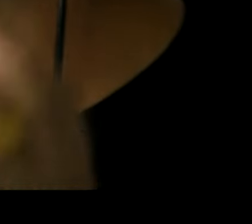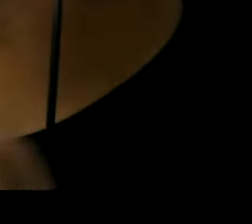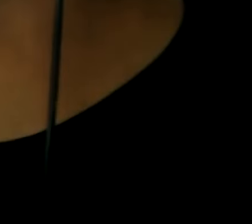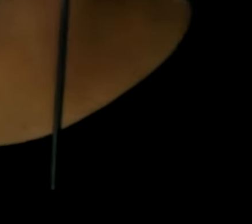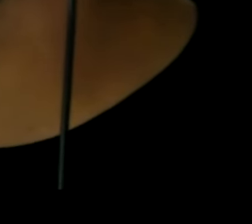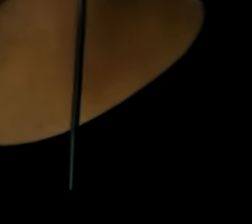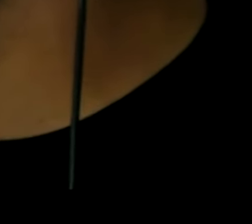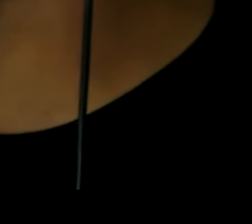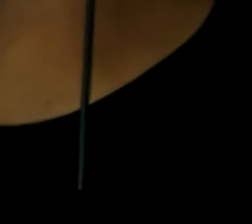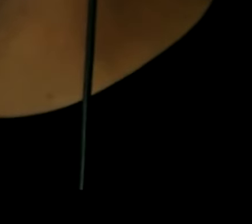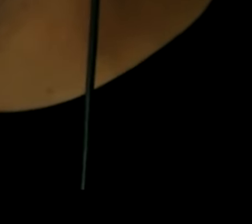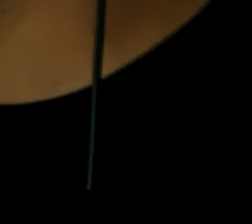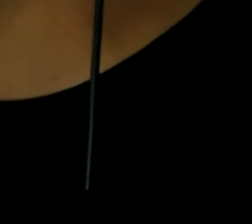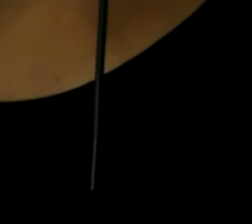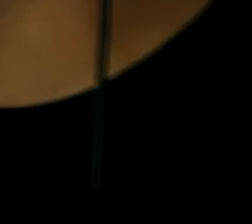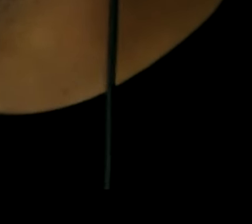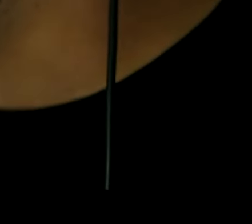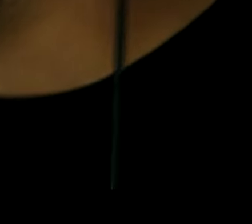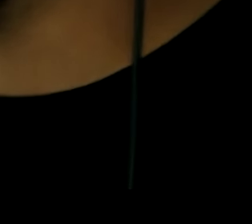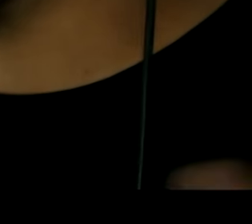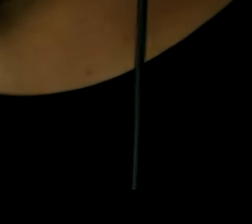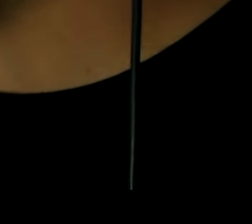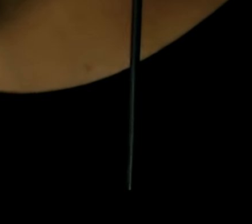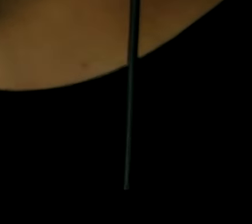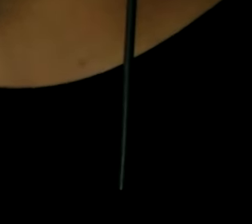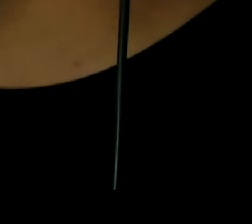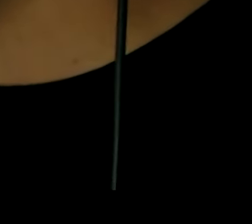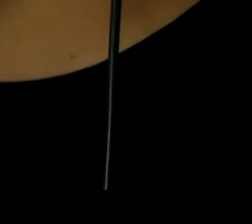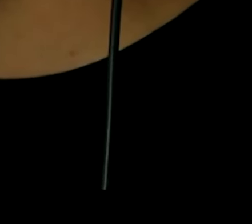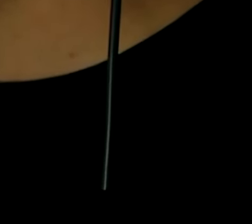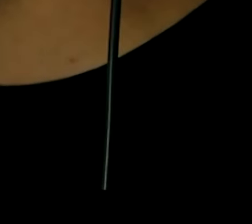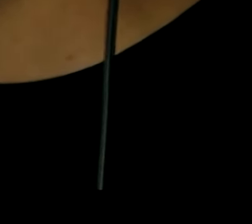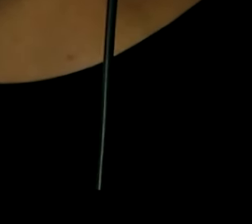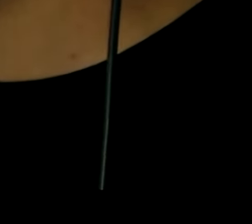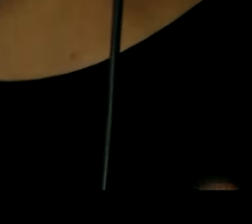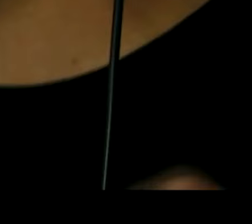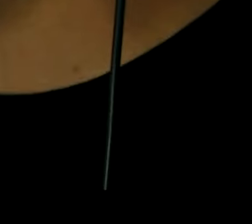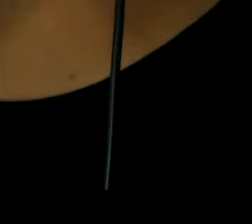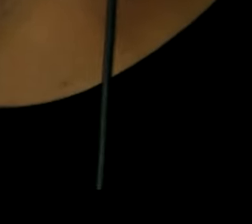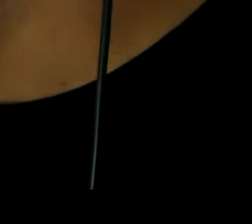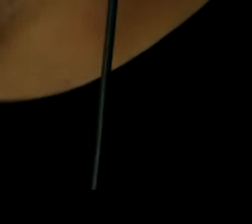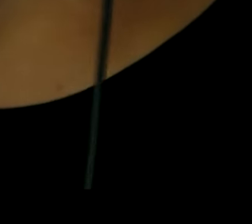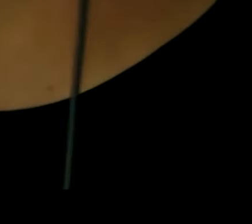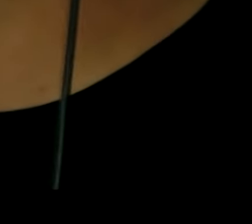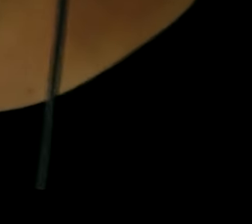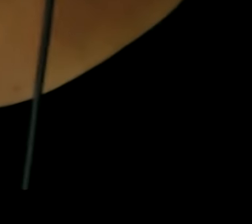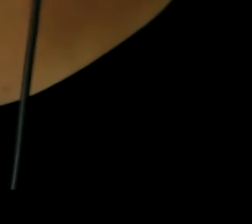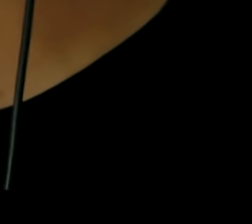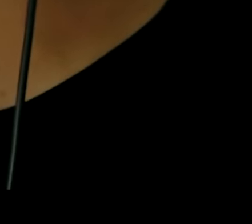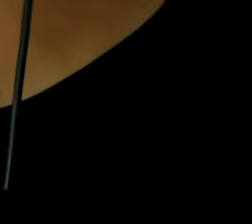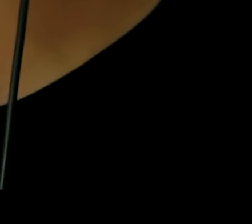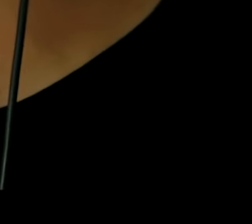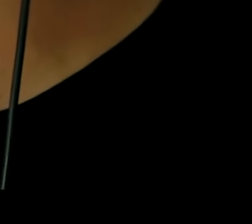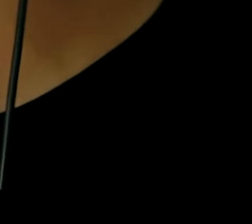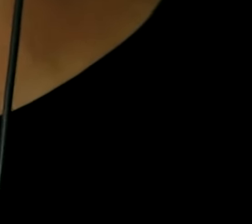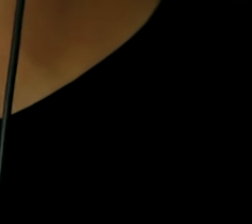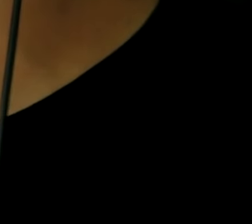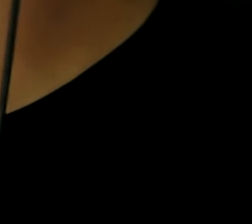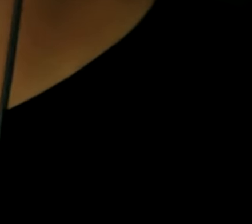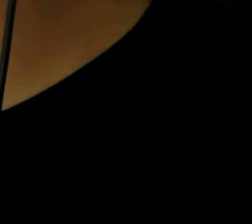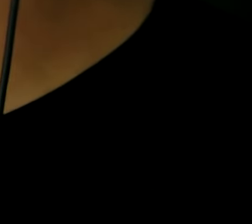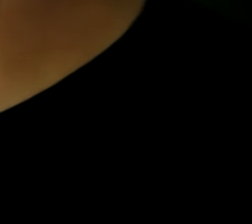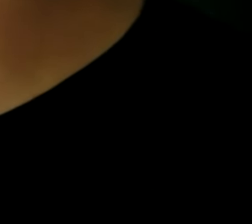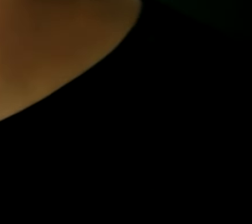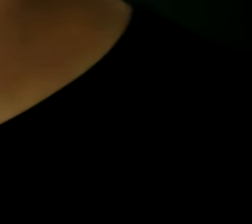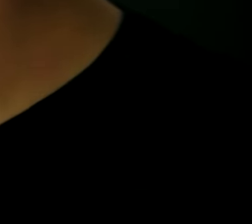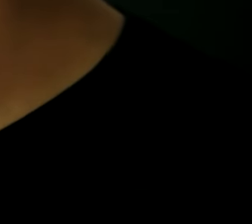Eu creio no teu poder e me alegro somente em ti. És o Deus da minha vida.